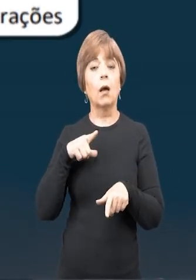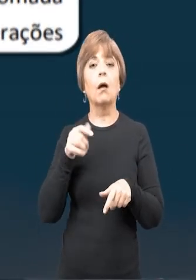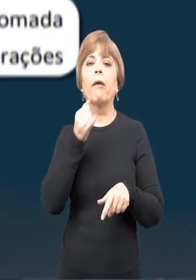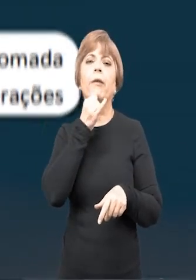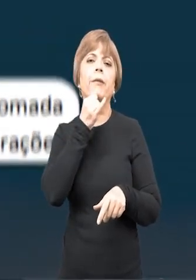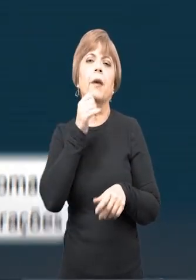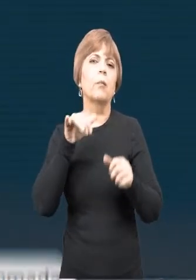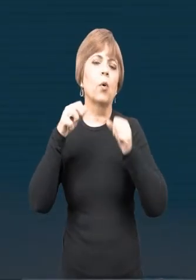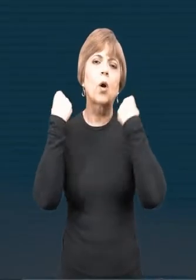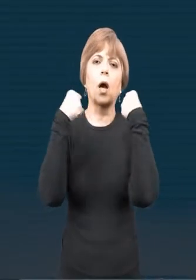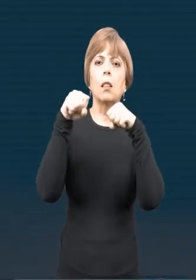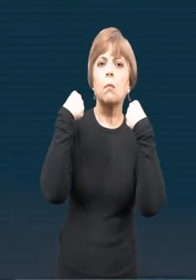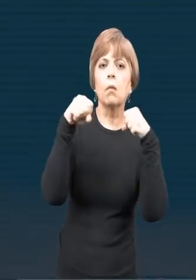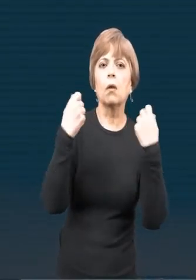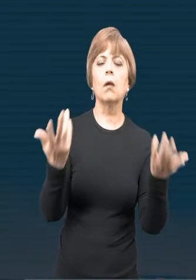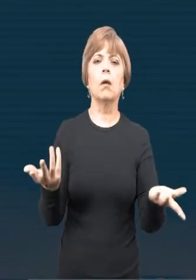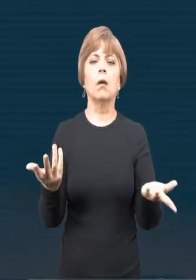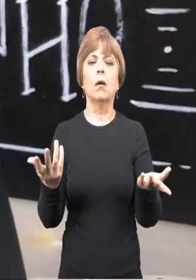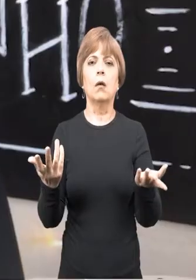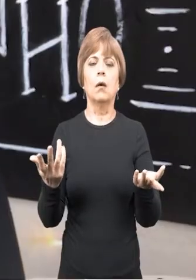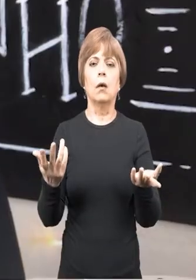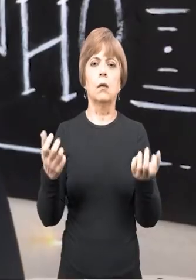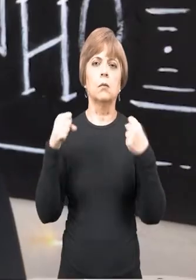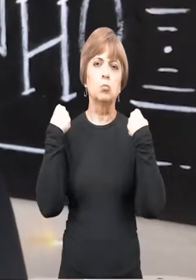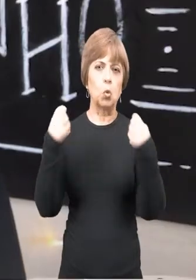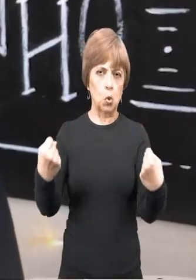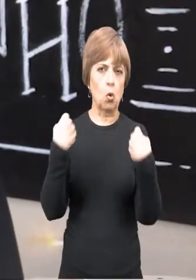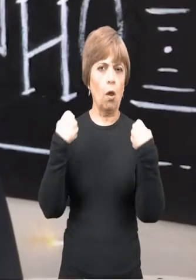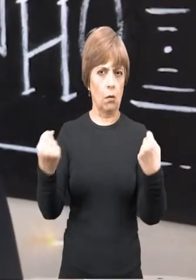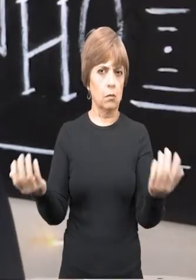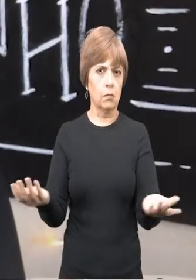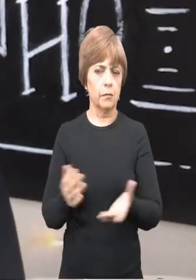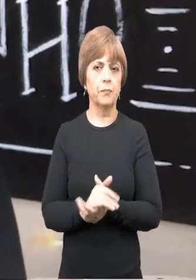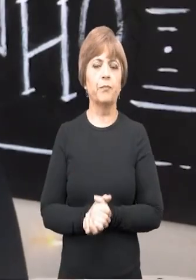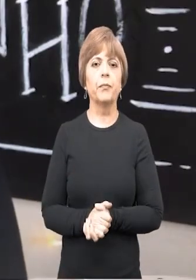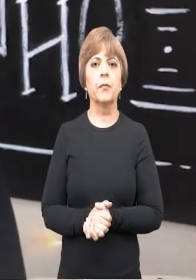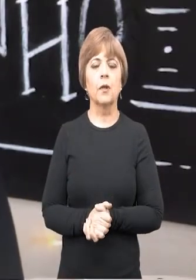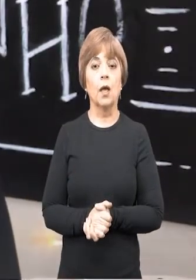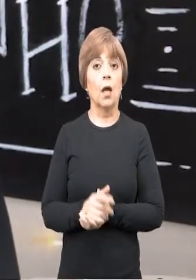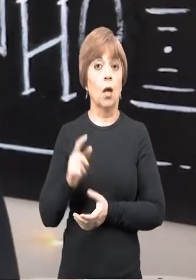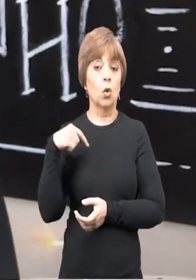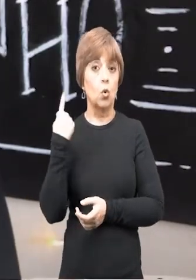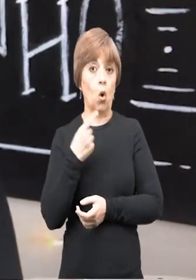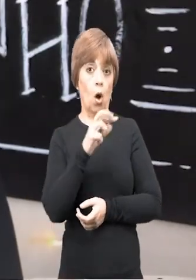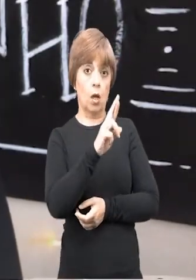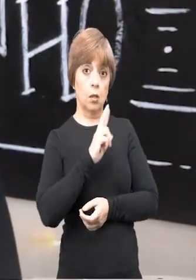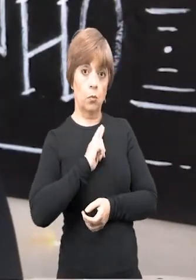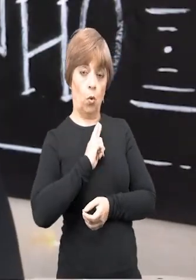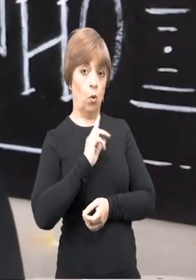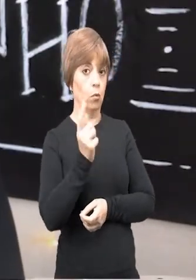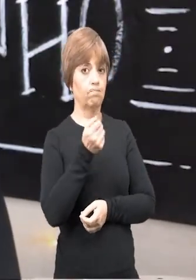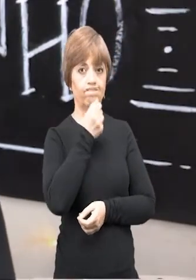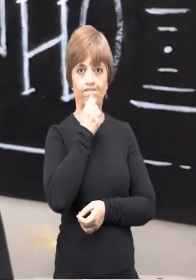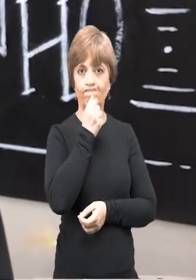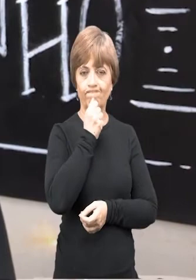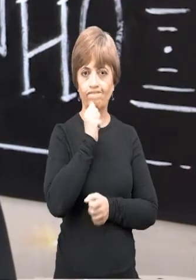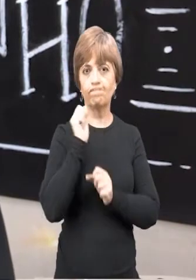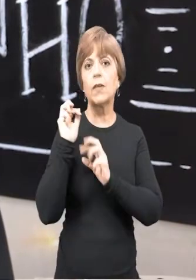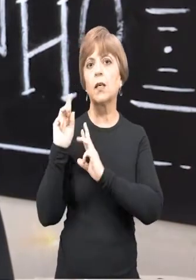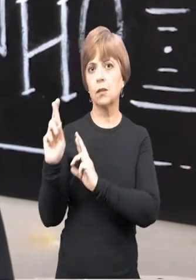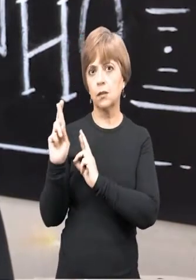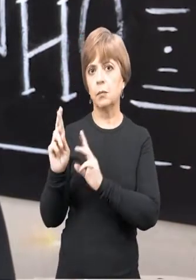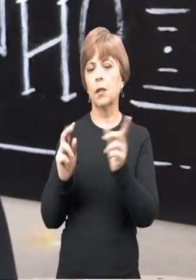de ginástica, de musculação. Nós ainda não tivemos uma decisão judicial, estamos aguardando,